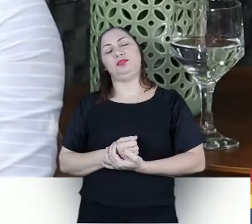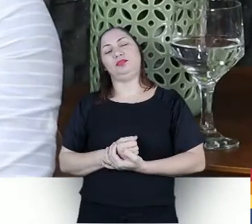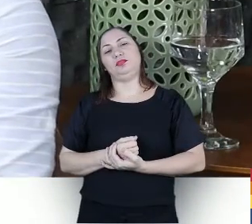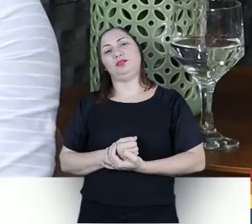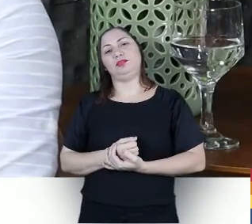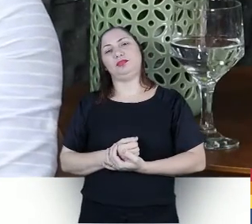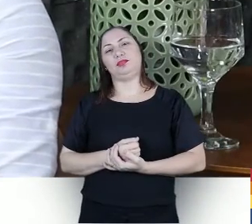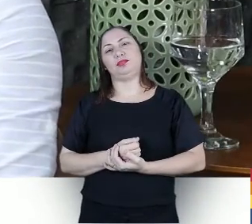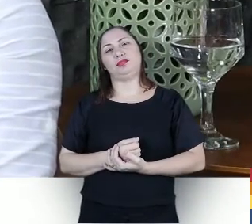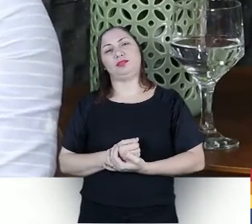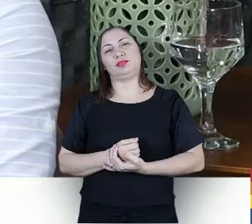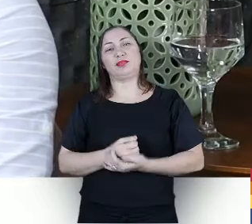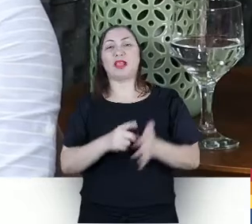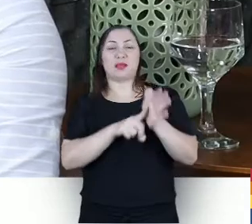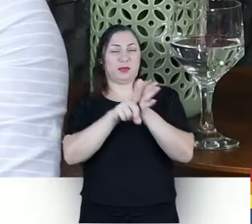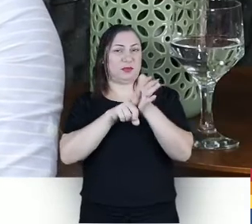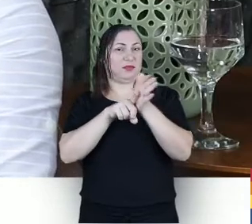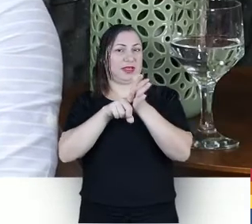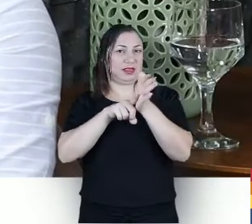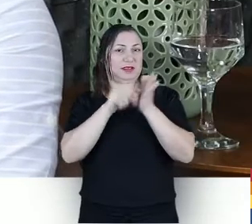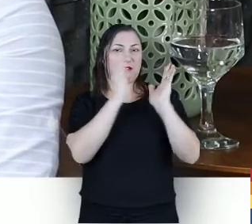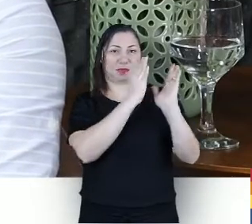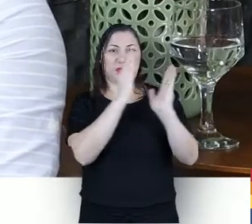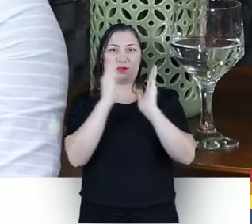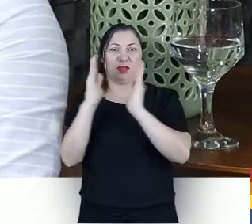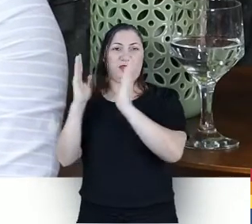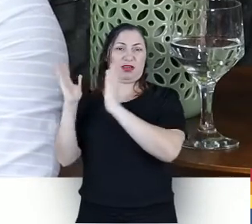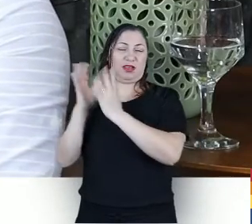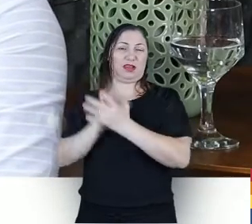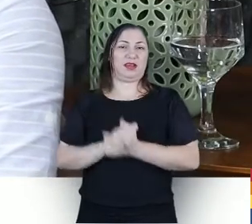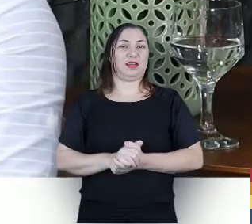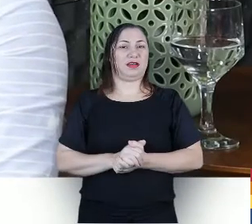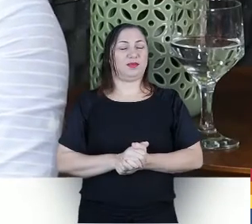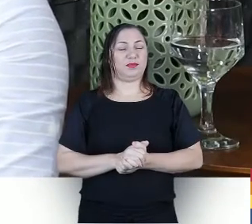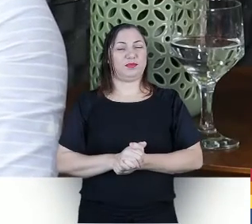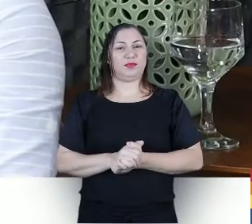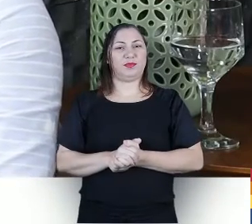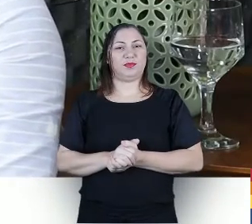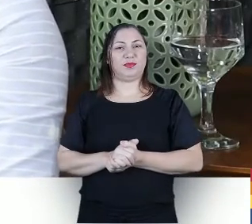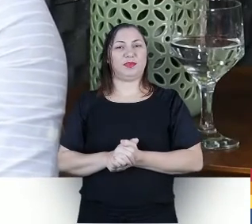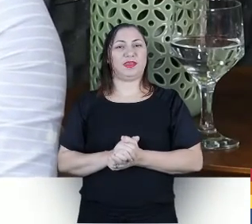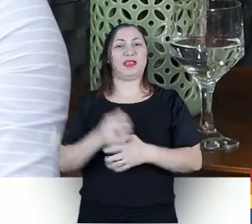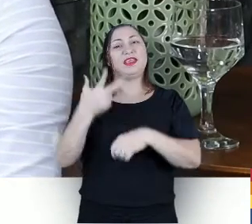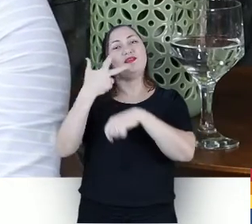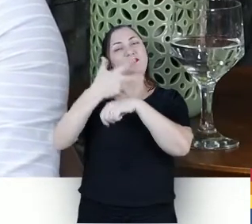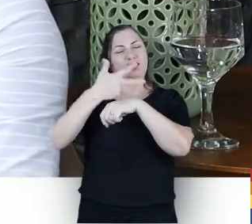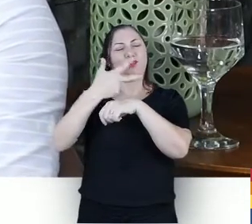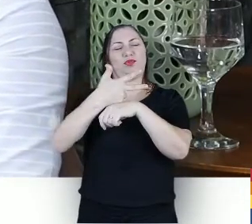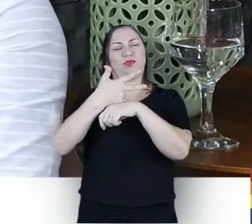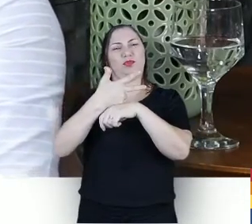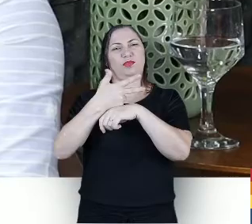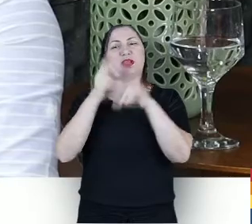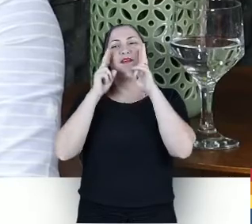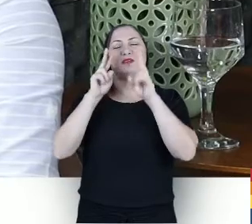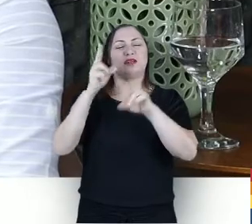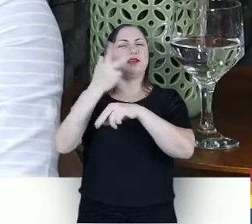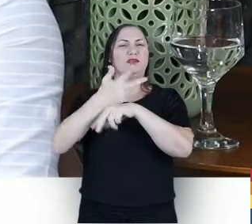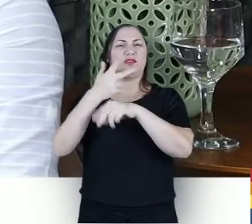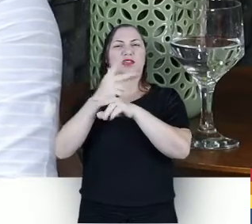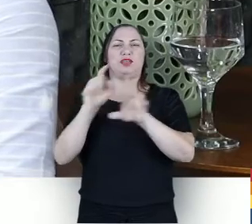fazer falas na escola para os alunos. Então, foi um projeto abraçado de forma bastante efusiva.